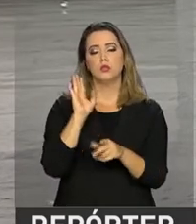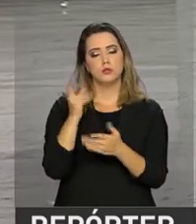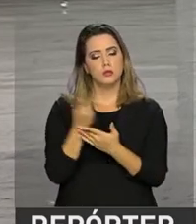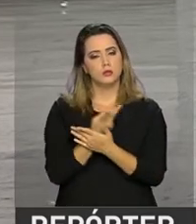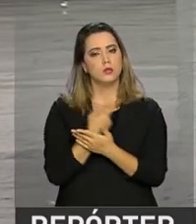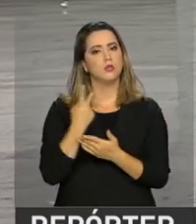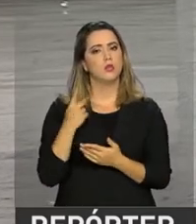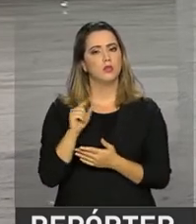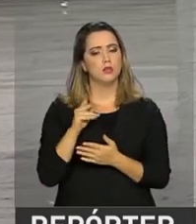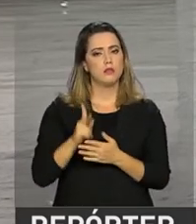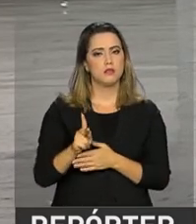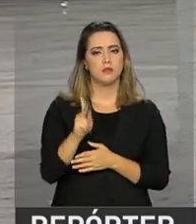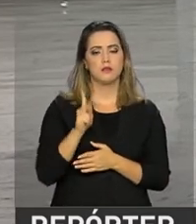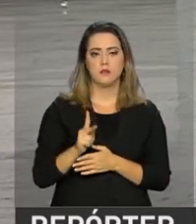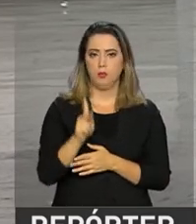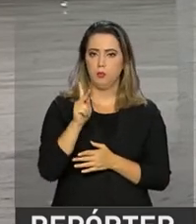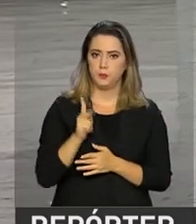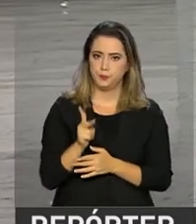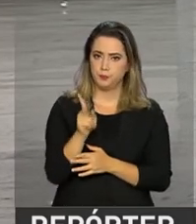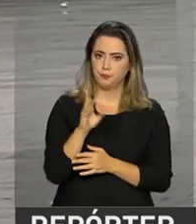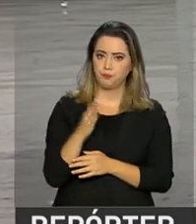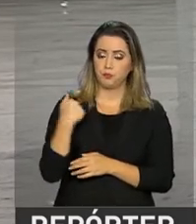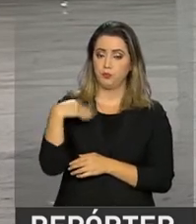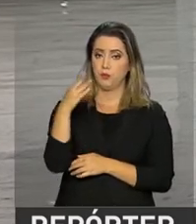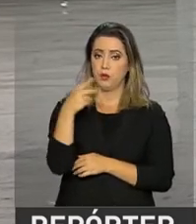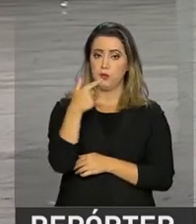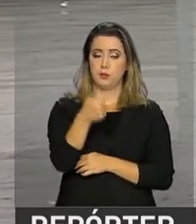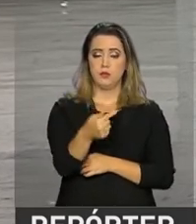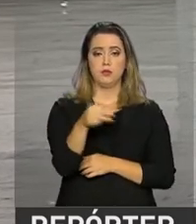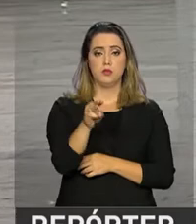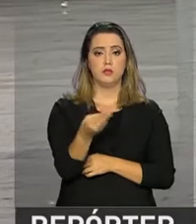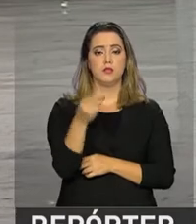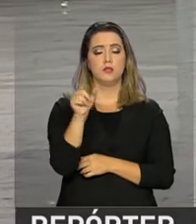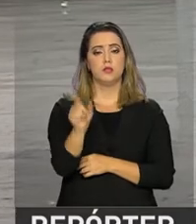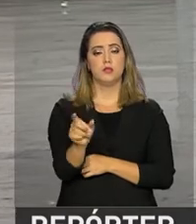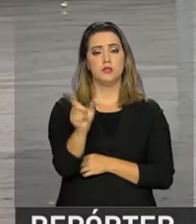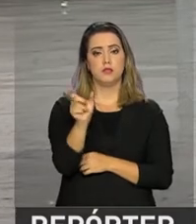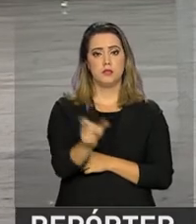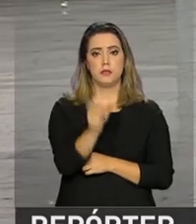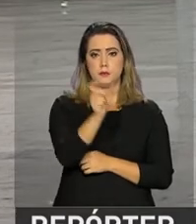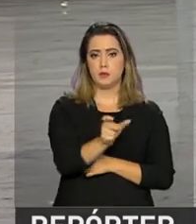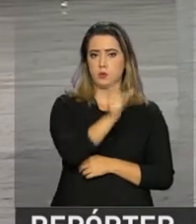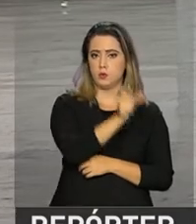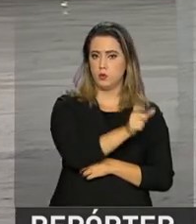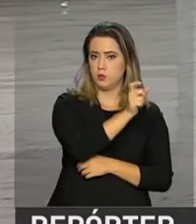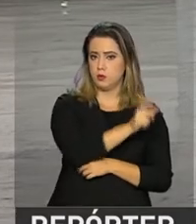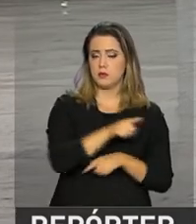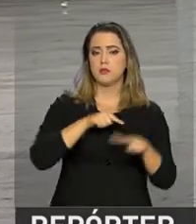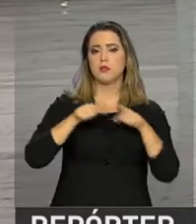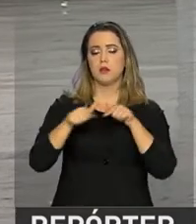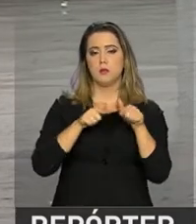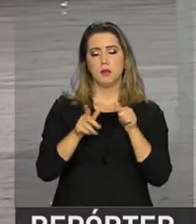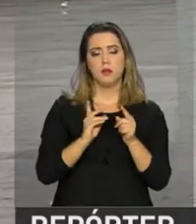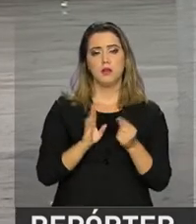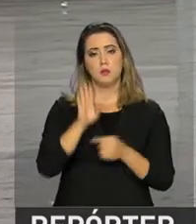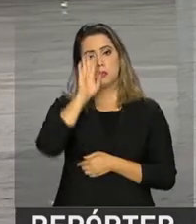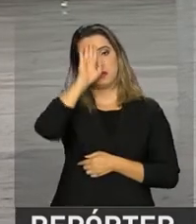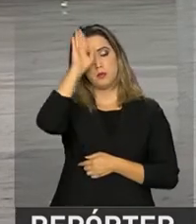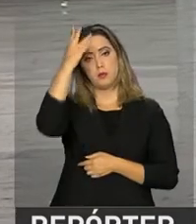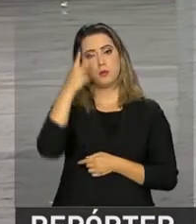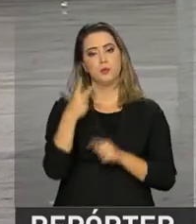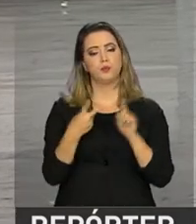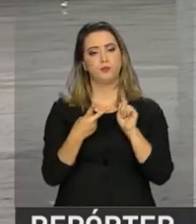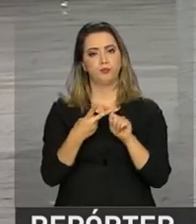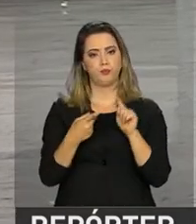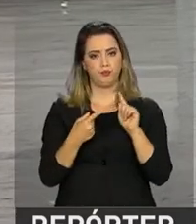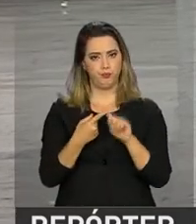estes mais de 73 mil funcionários empregados temporários devem se concentrar principalmente em dois